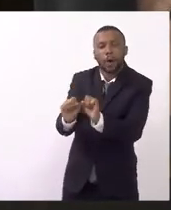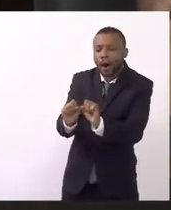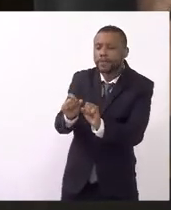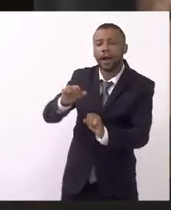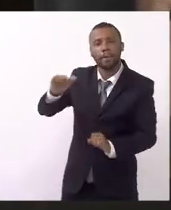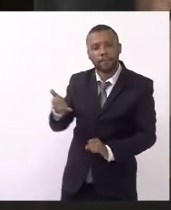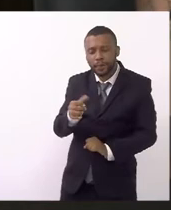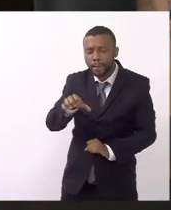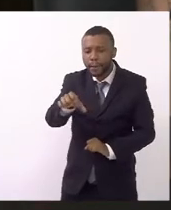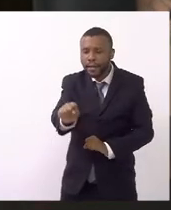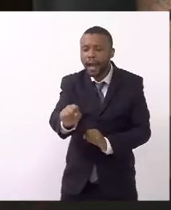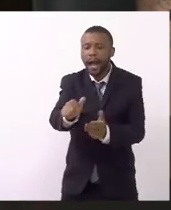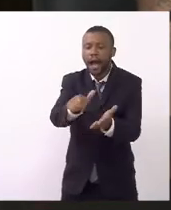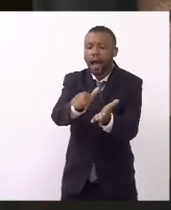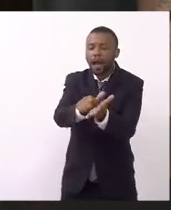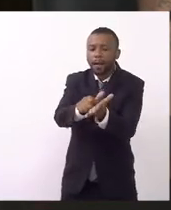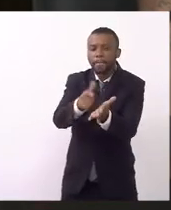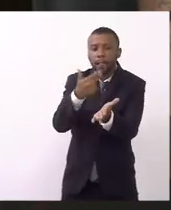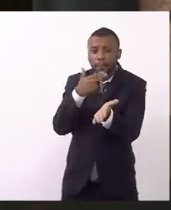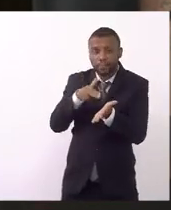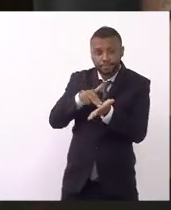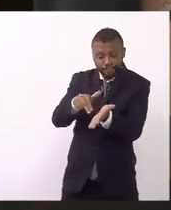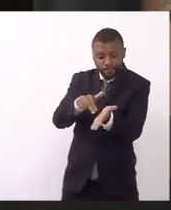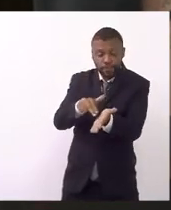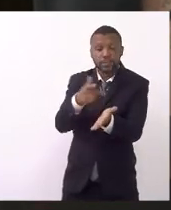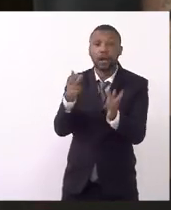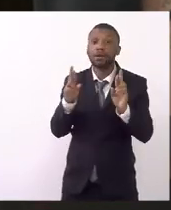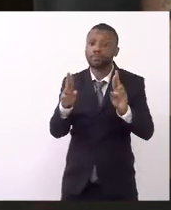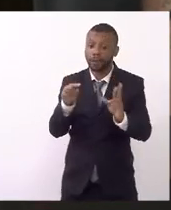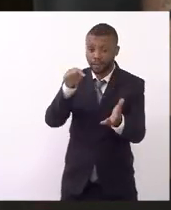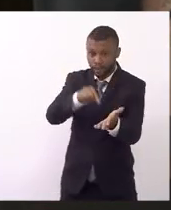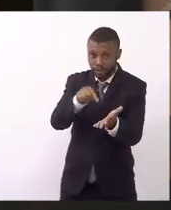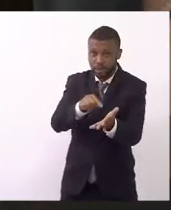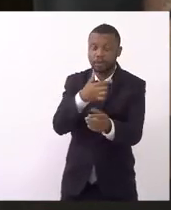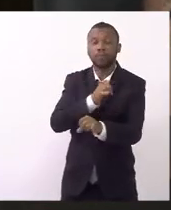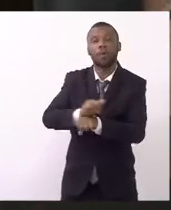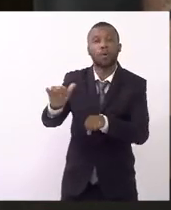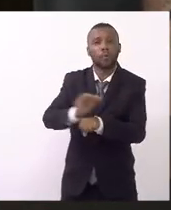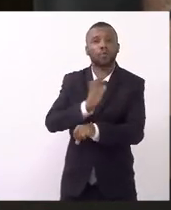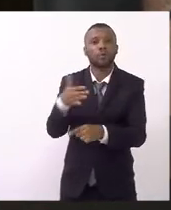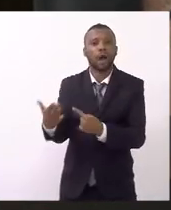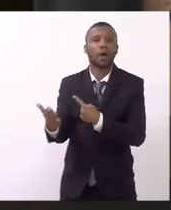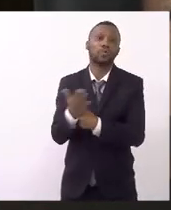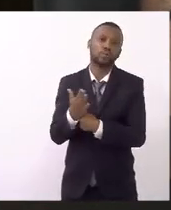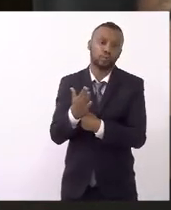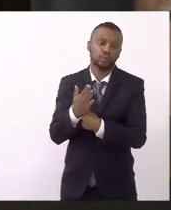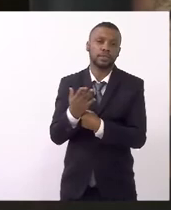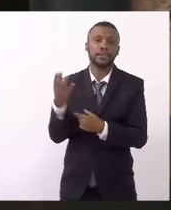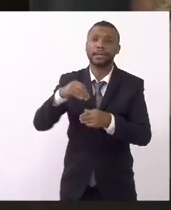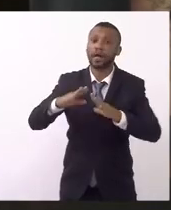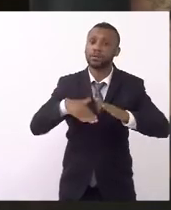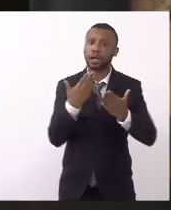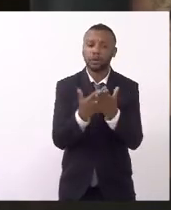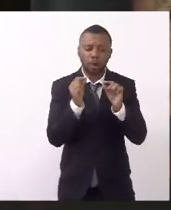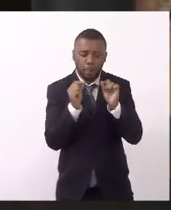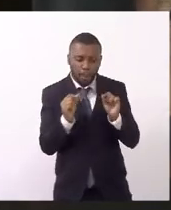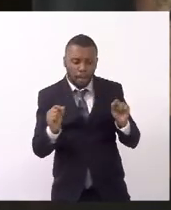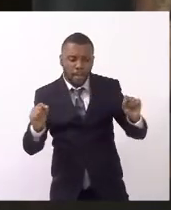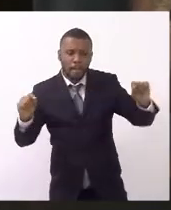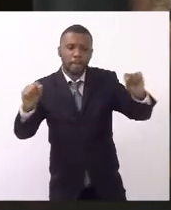exemplares e a gente espera que essa cartilha também seja uma ferramenta que nos ajude a nas nossas escolas